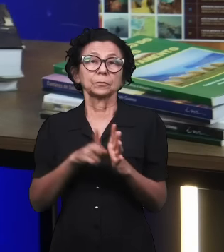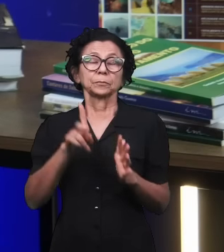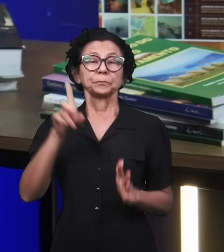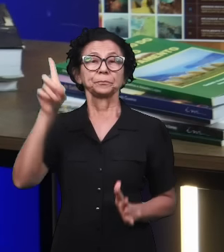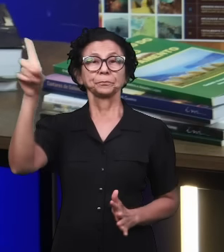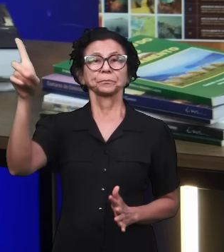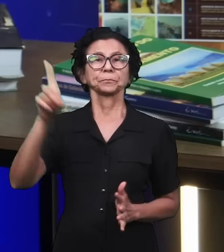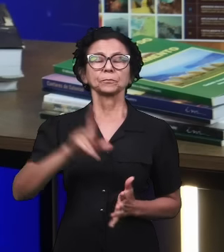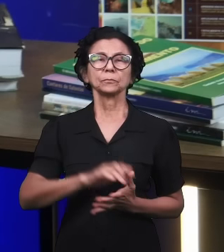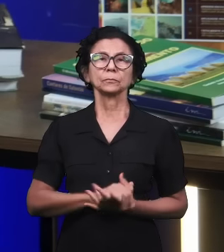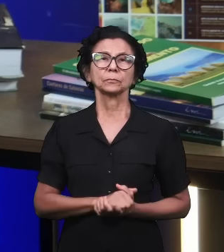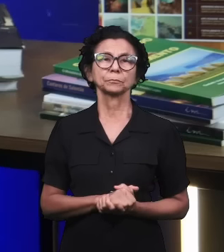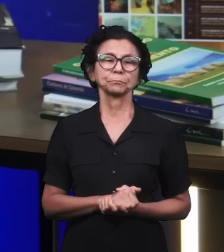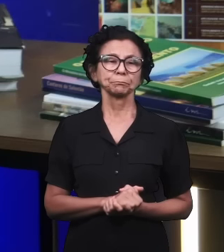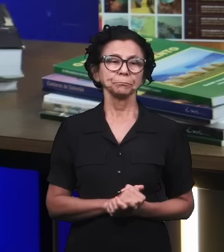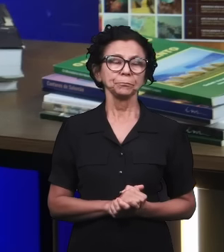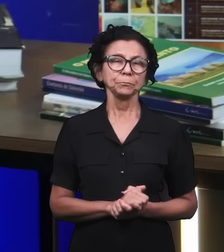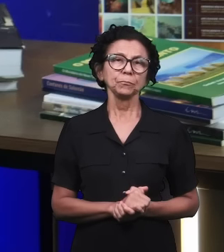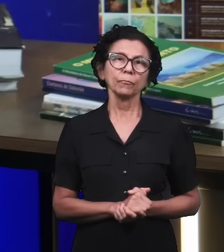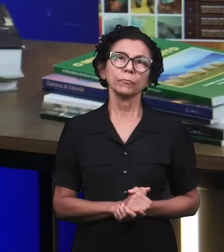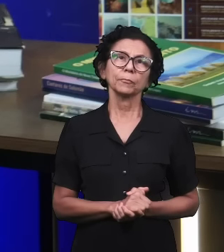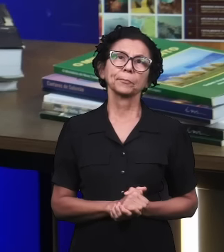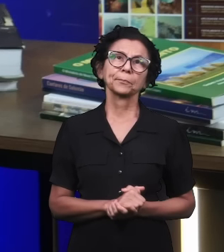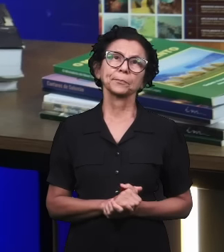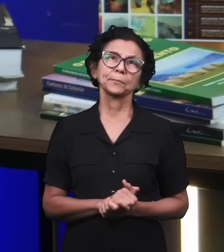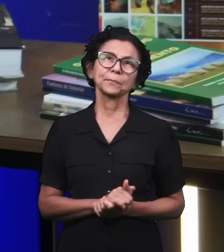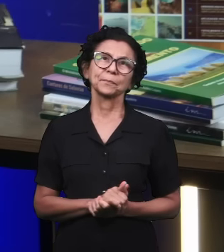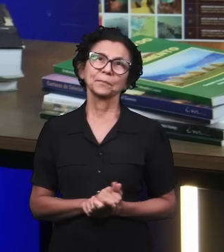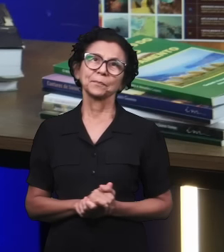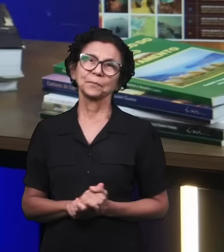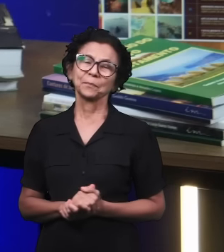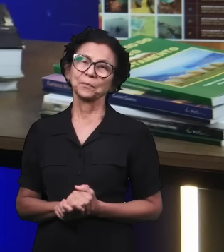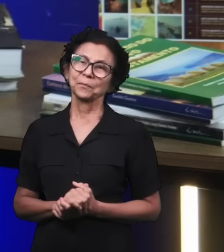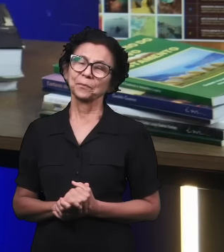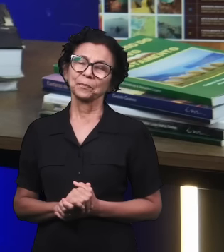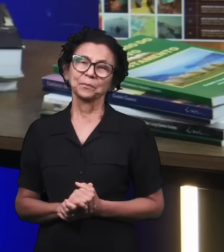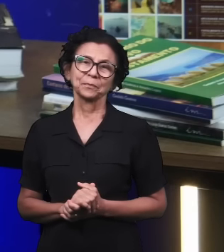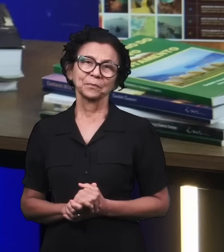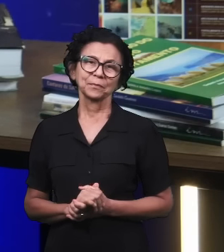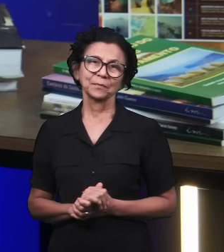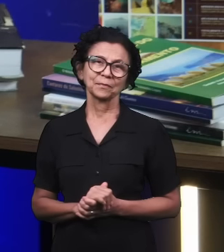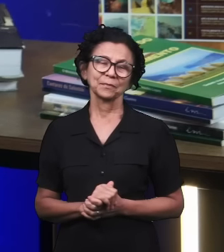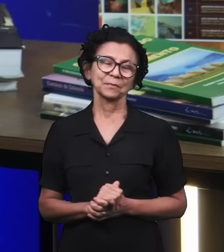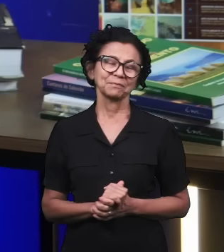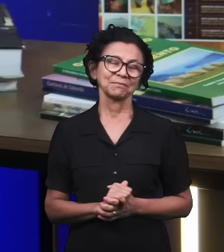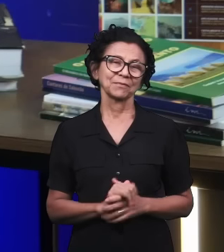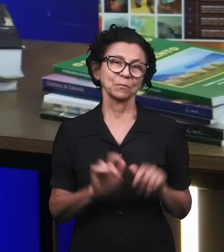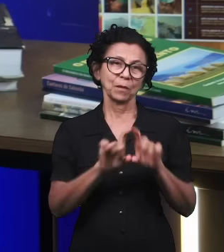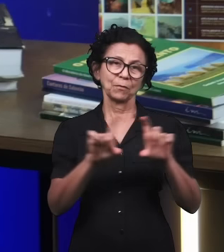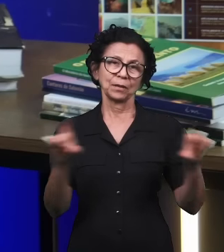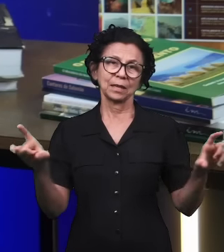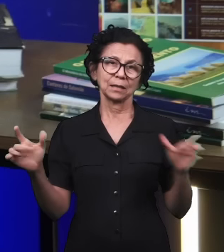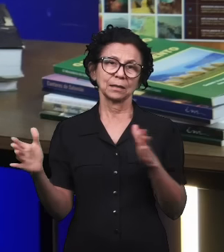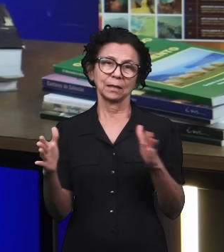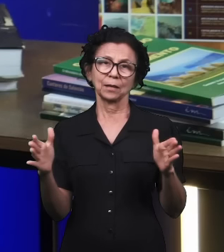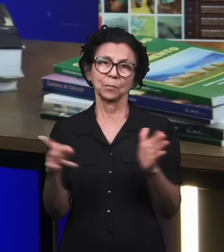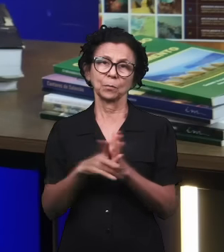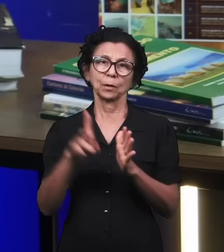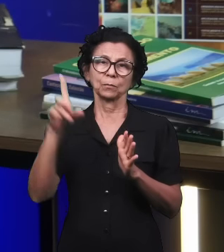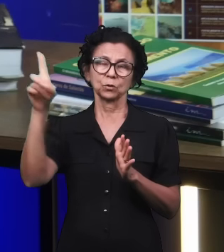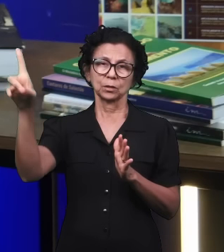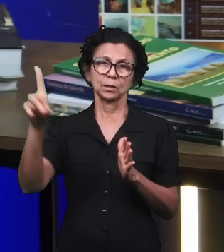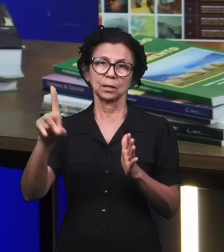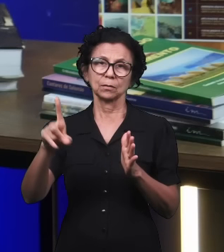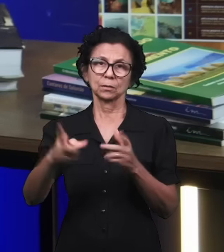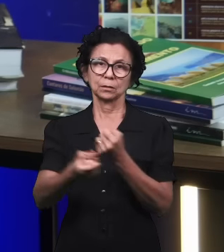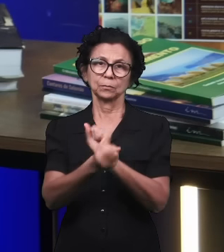Houve um episódio que você diz assim, no tempo de Deus não há impossíveis, né? Não sei se você se lembra disso. E é isso, né? Talvez Sim. Hoje seja esse tempo para